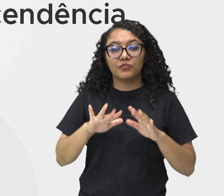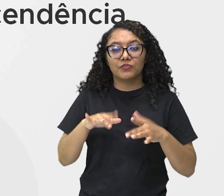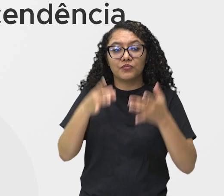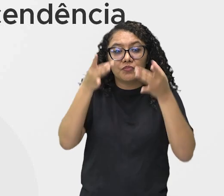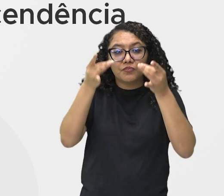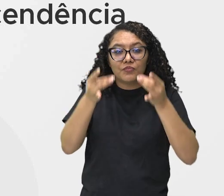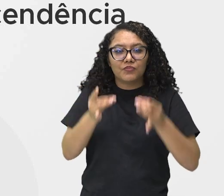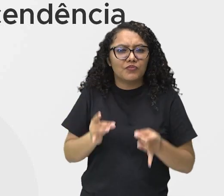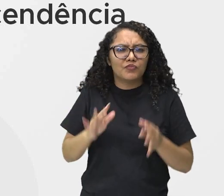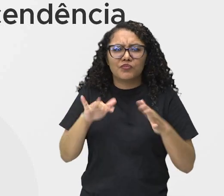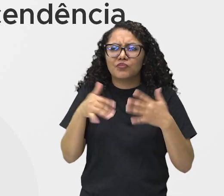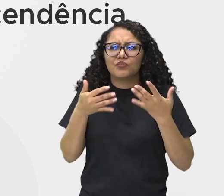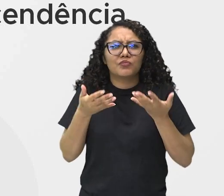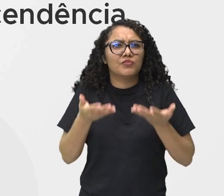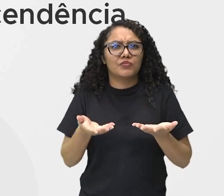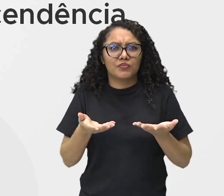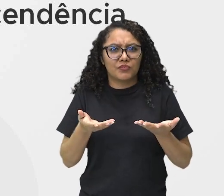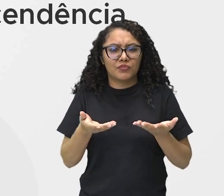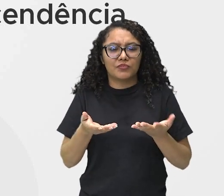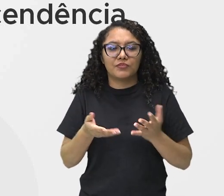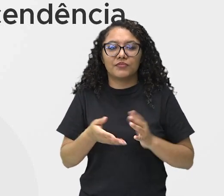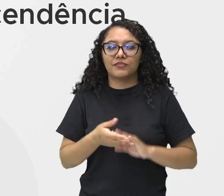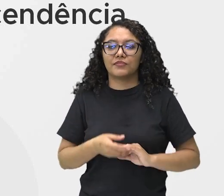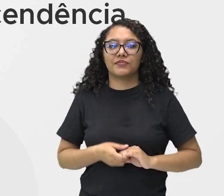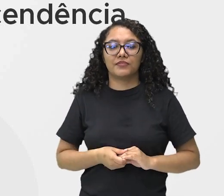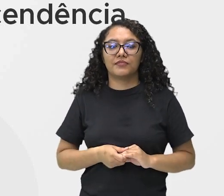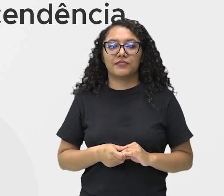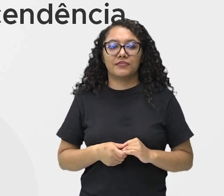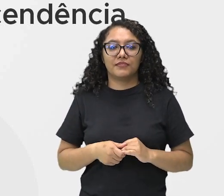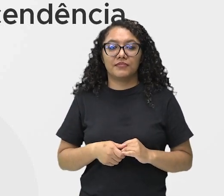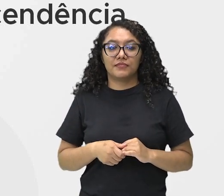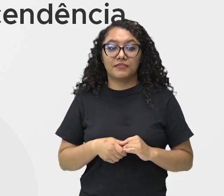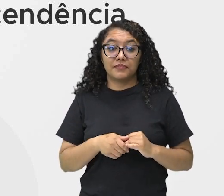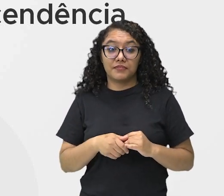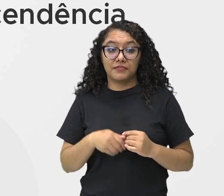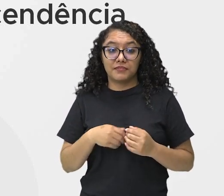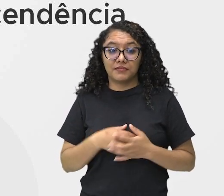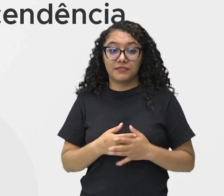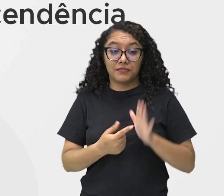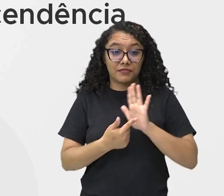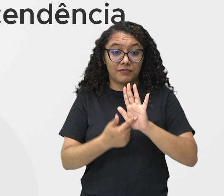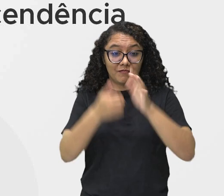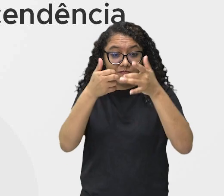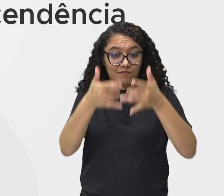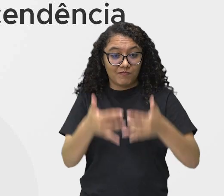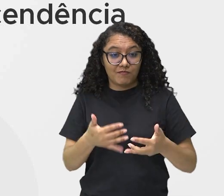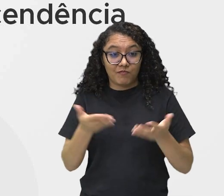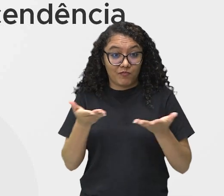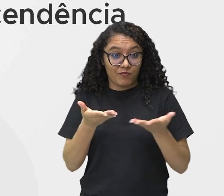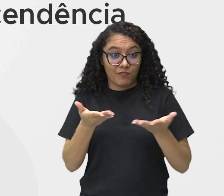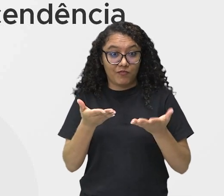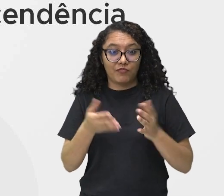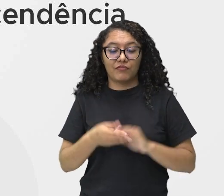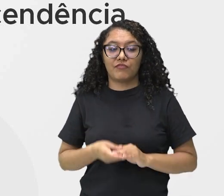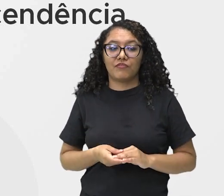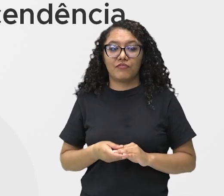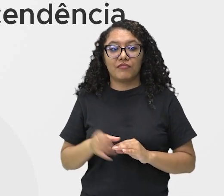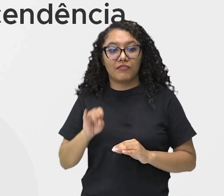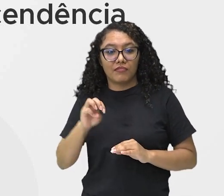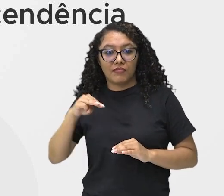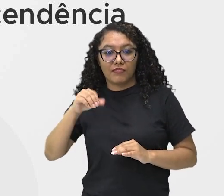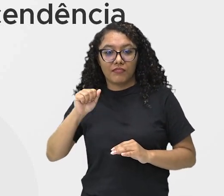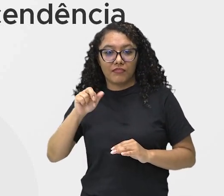o detalhamento deste conhecimento que estamos trazendo para vocês? A